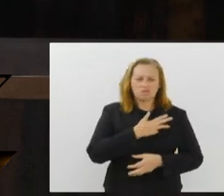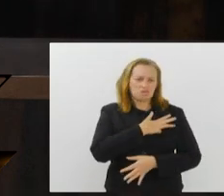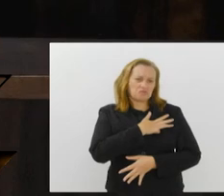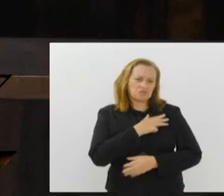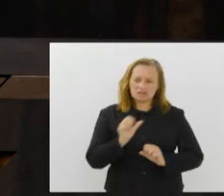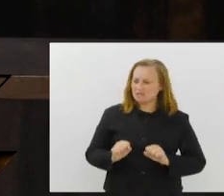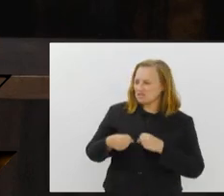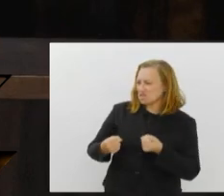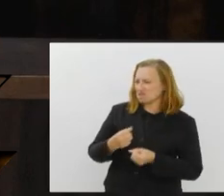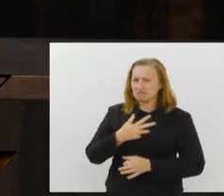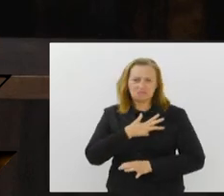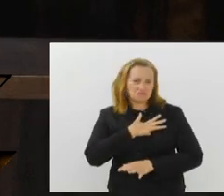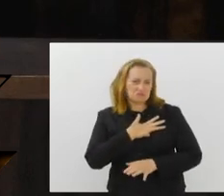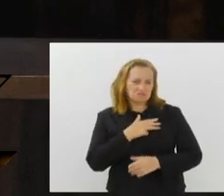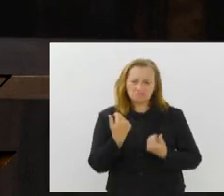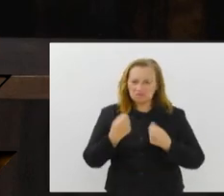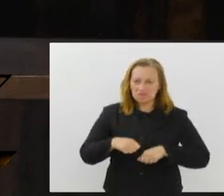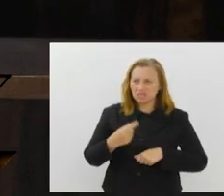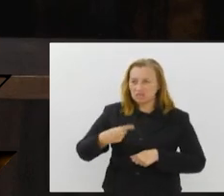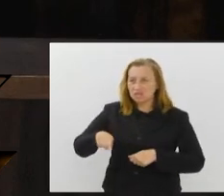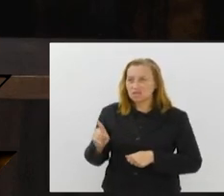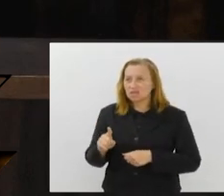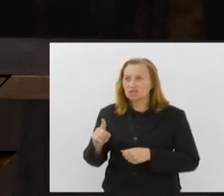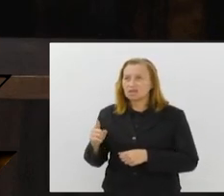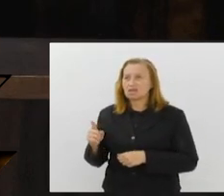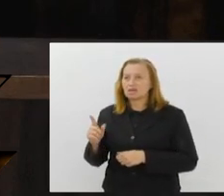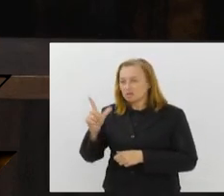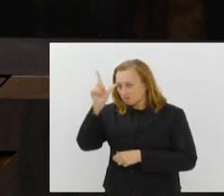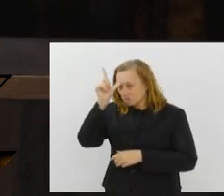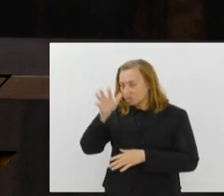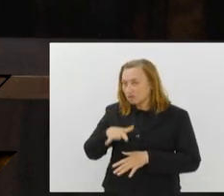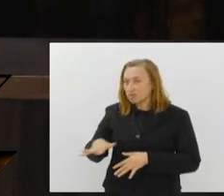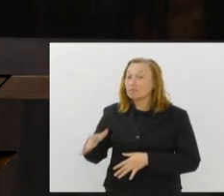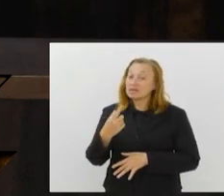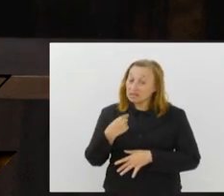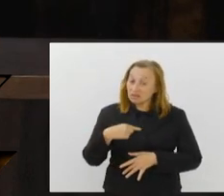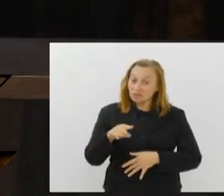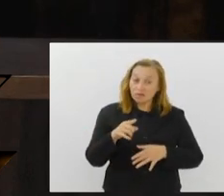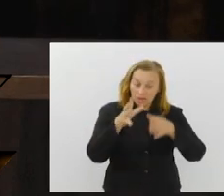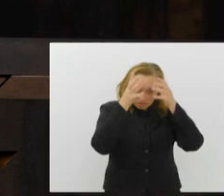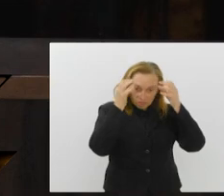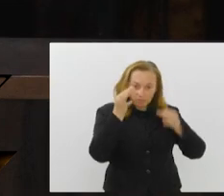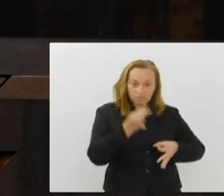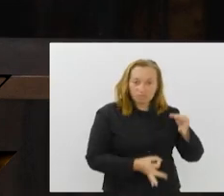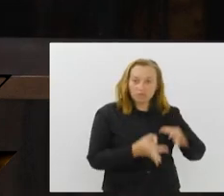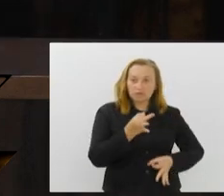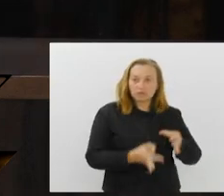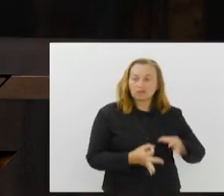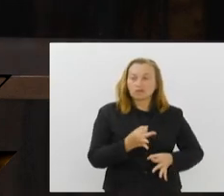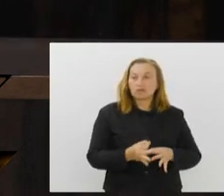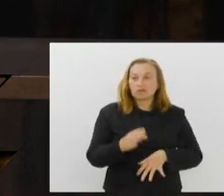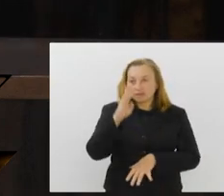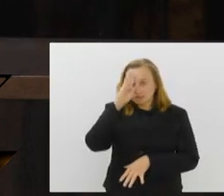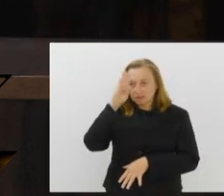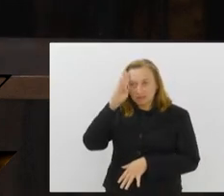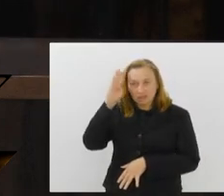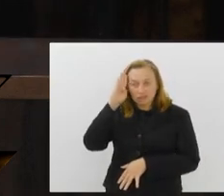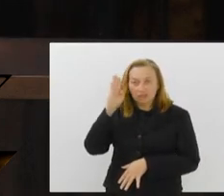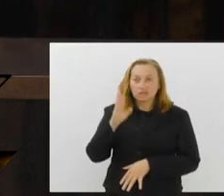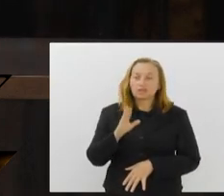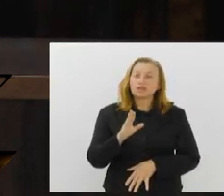livro não preciso de no alemão Não mas ele fez questão ele tá no Supremo tá na academia tá na